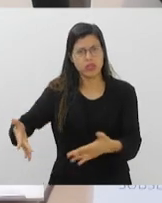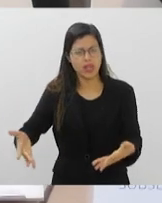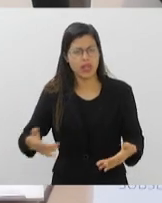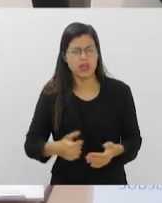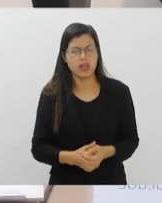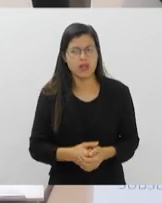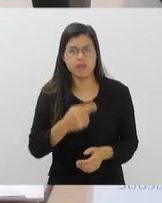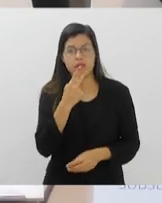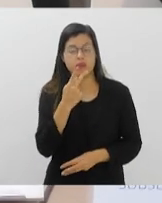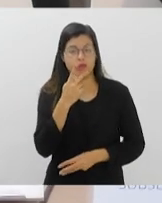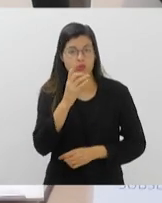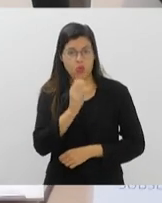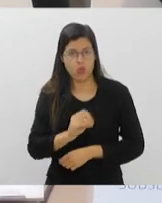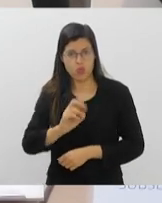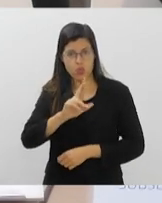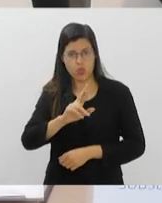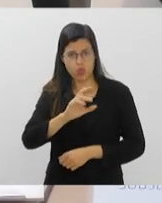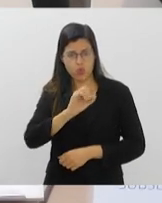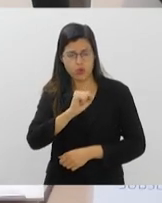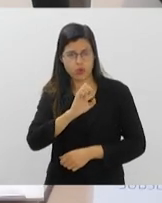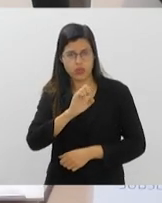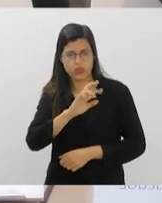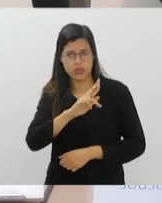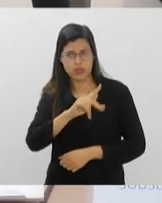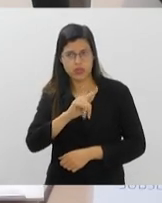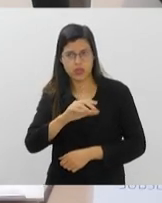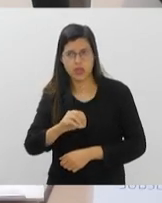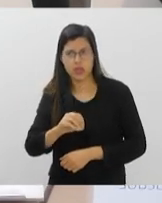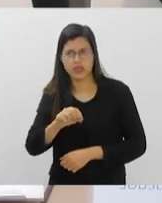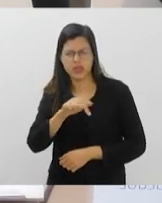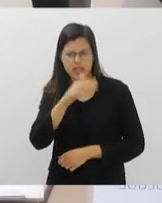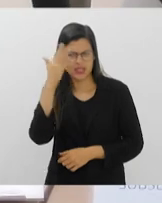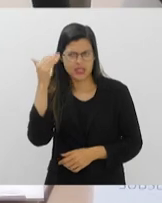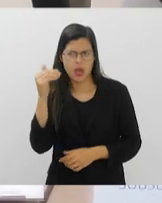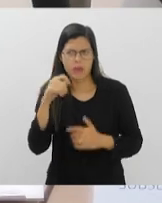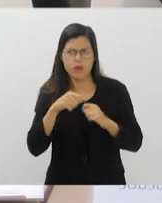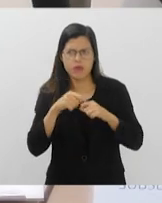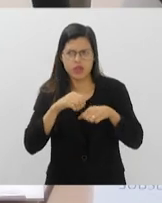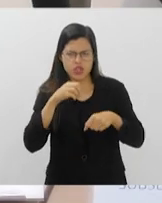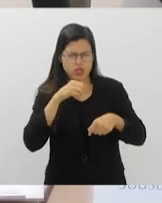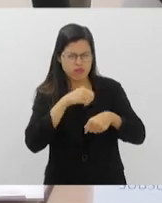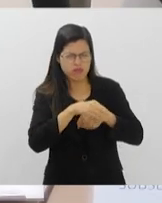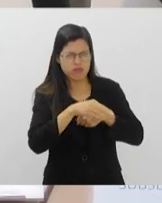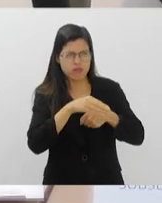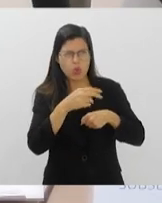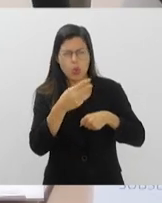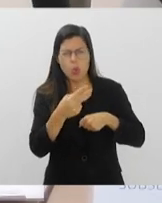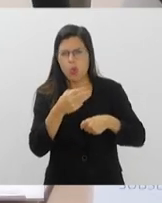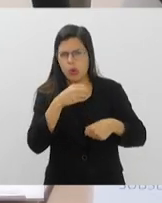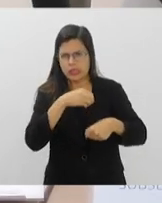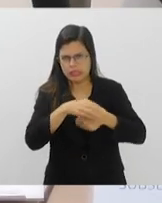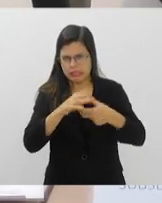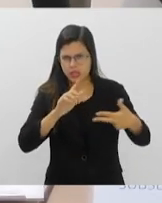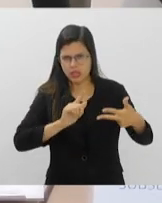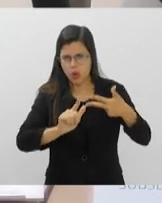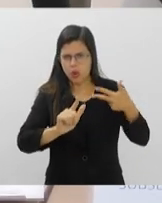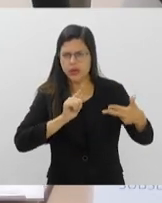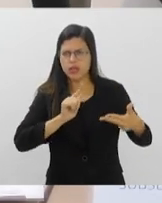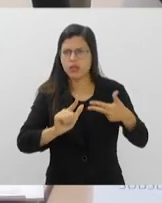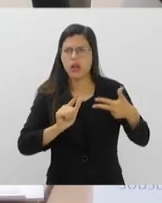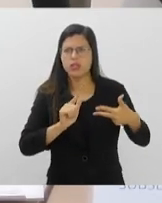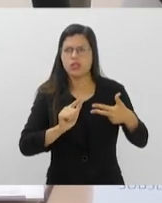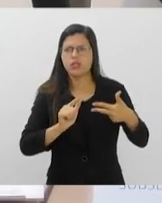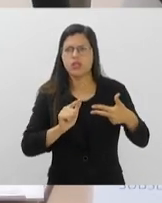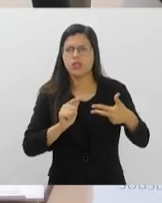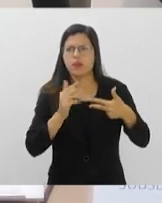falando aqui com o Dr Sérgio ele sabe disso eu fiz duas ou foi três indicações legislativas eu me lembro de duas pedindo a separação da